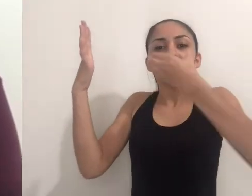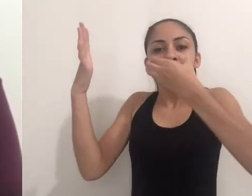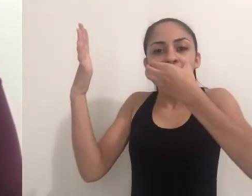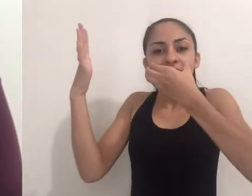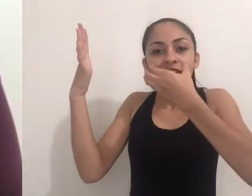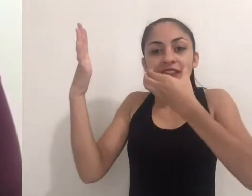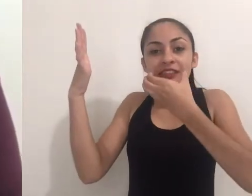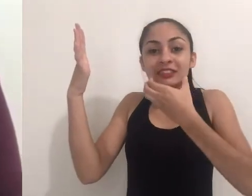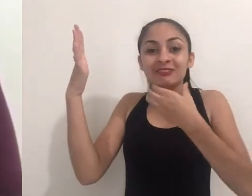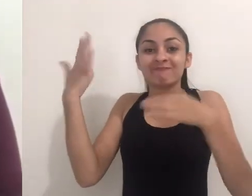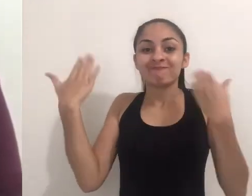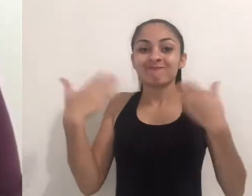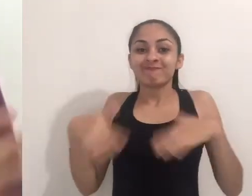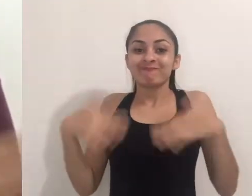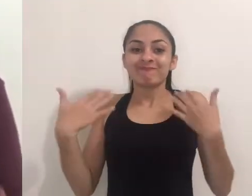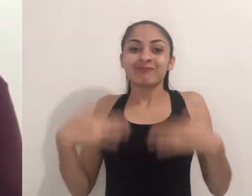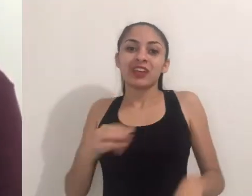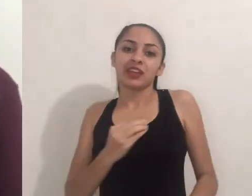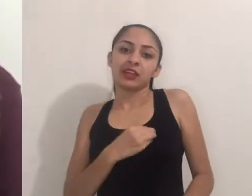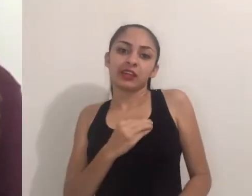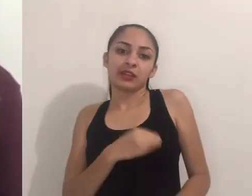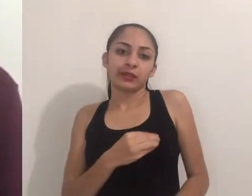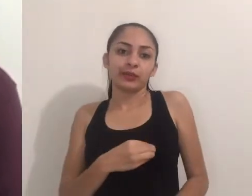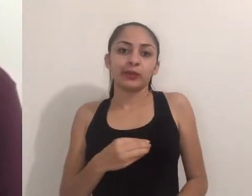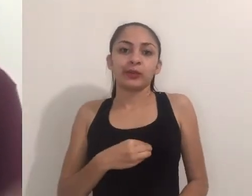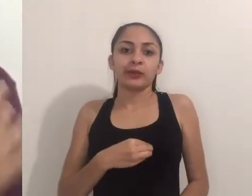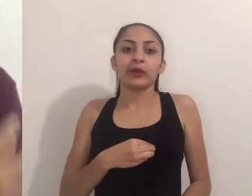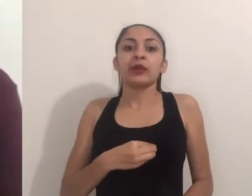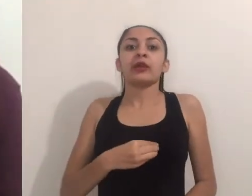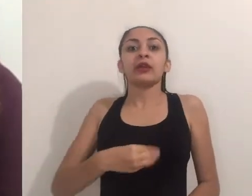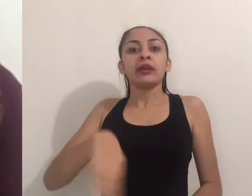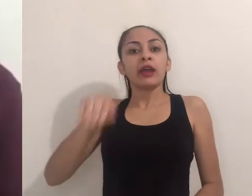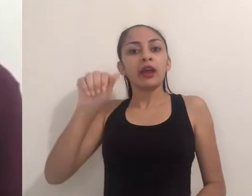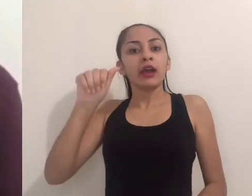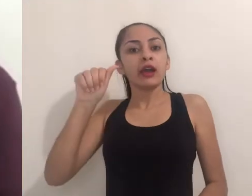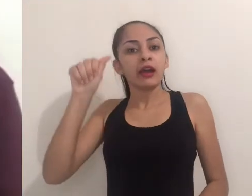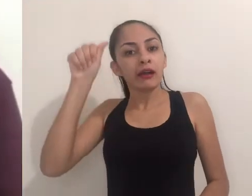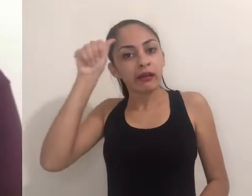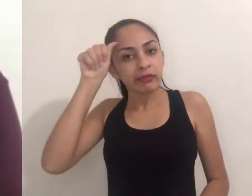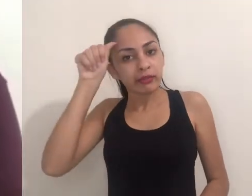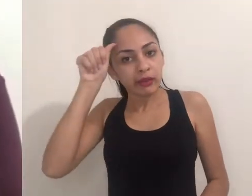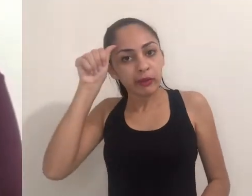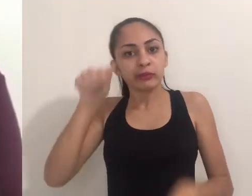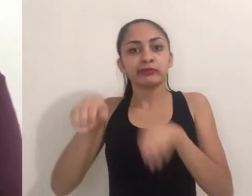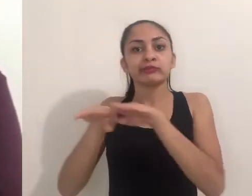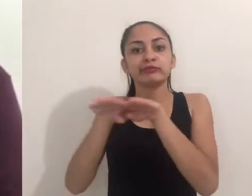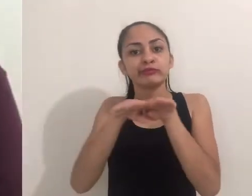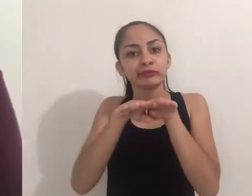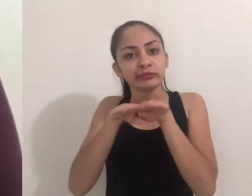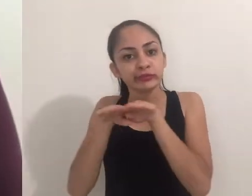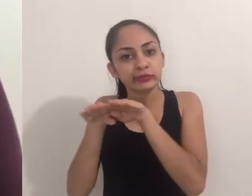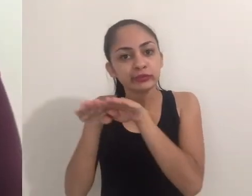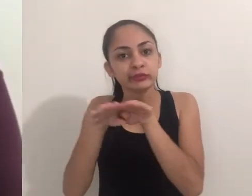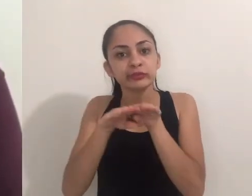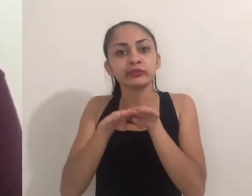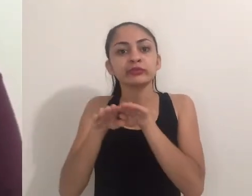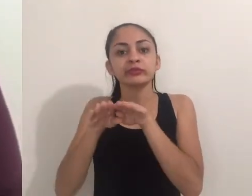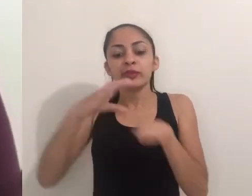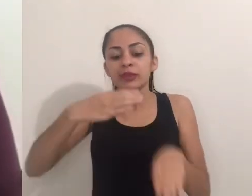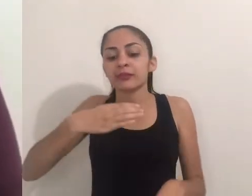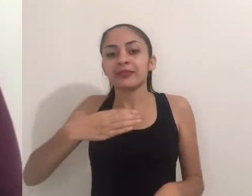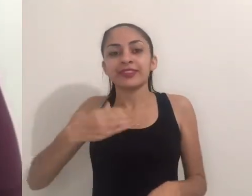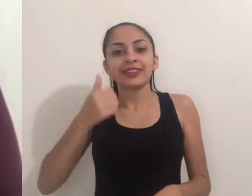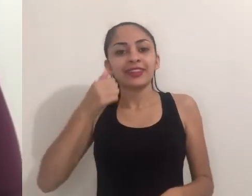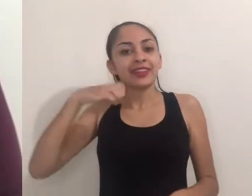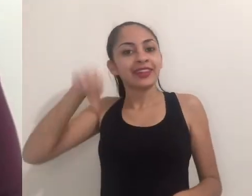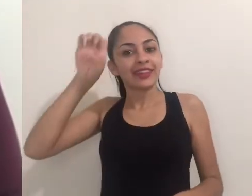pecado. E do mesmo jeito que aconteceu com Eva e que consequentemente aconteceu com Adão, às vezes acontece